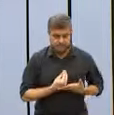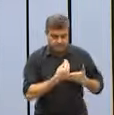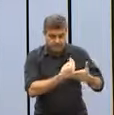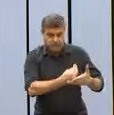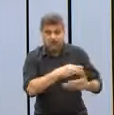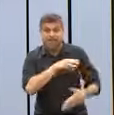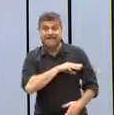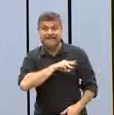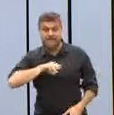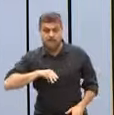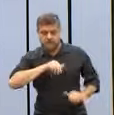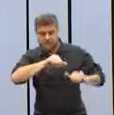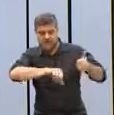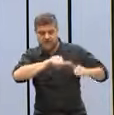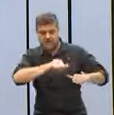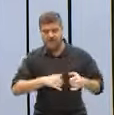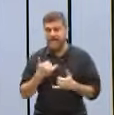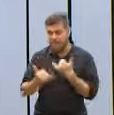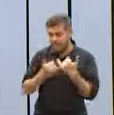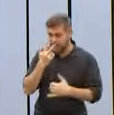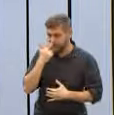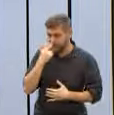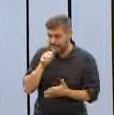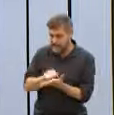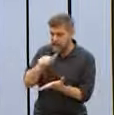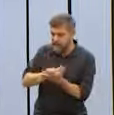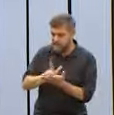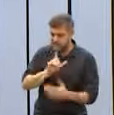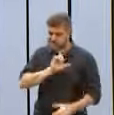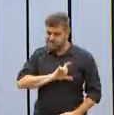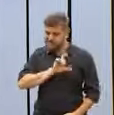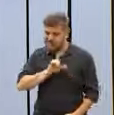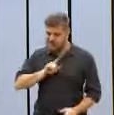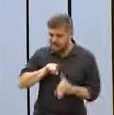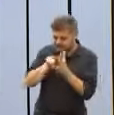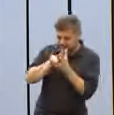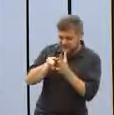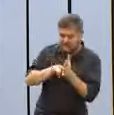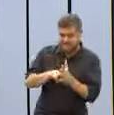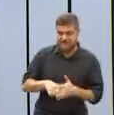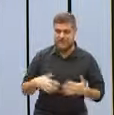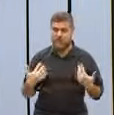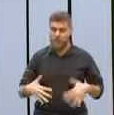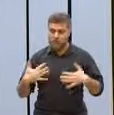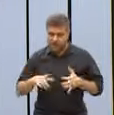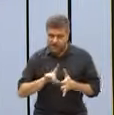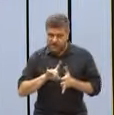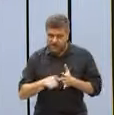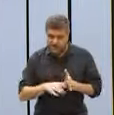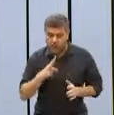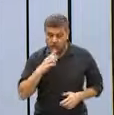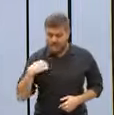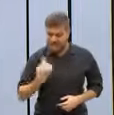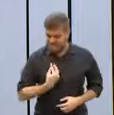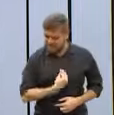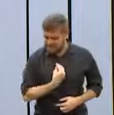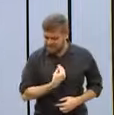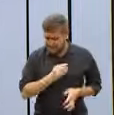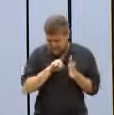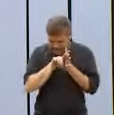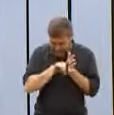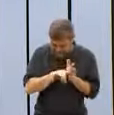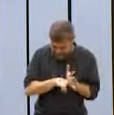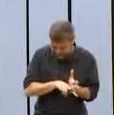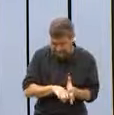nossa vida na mão do Ministério Público. Eu brinco que até as multas de trânsito eles devem levantar. Depois,